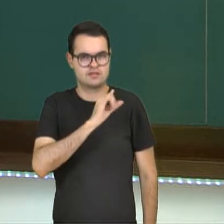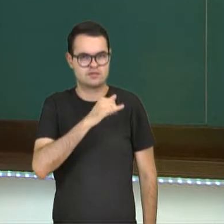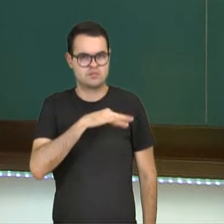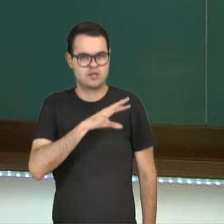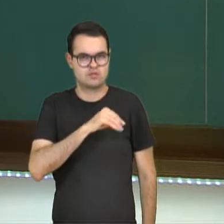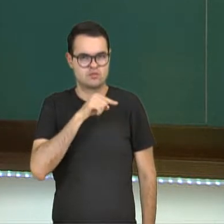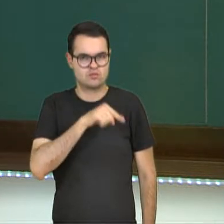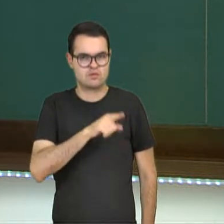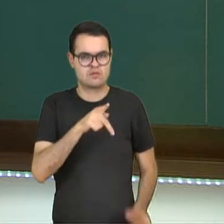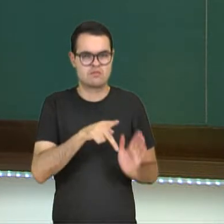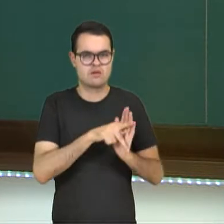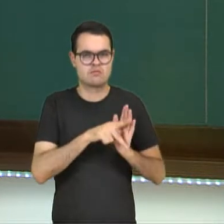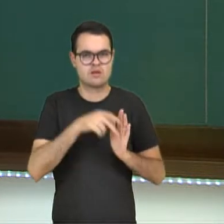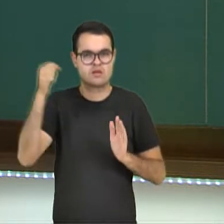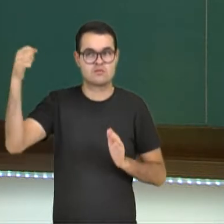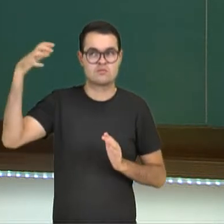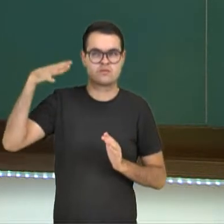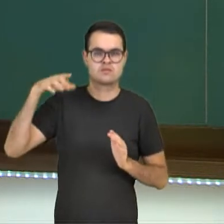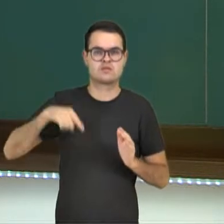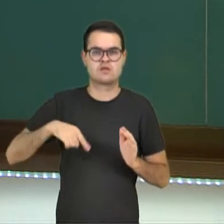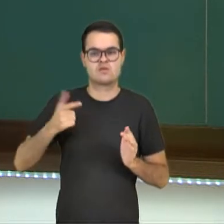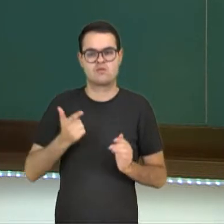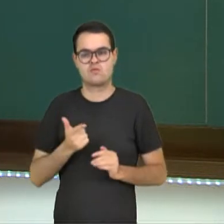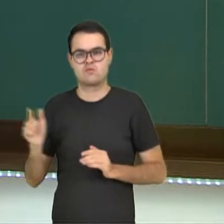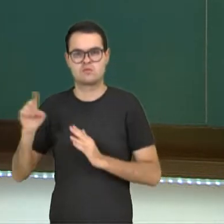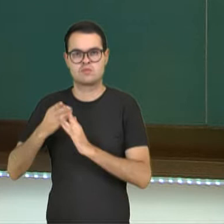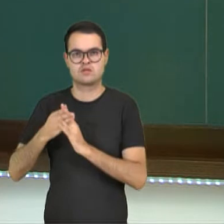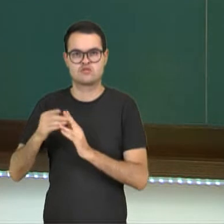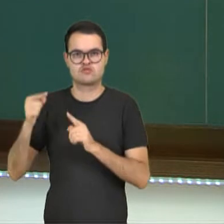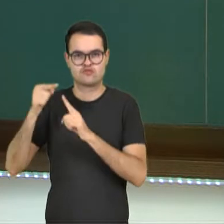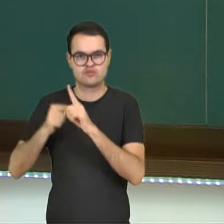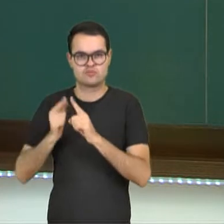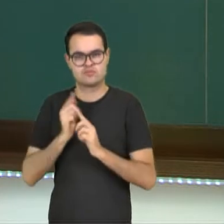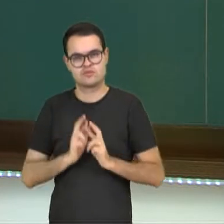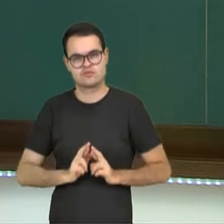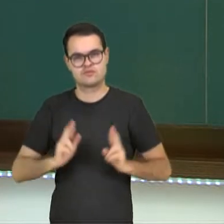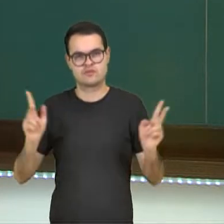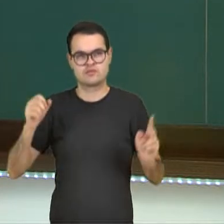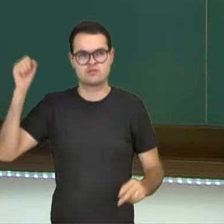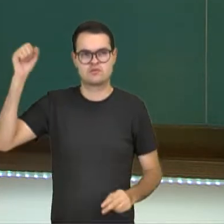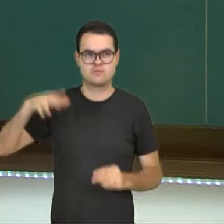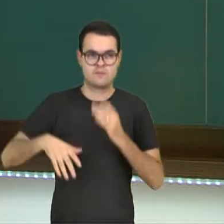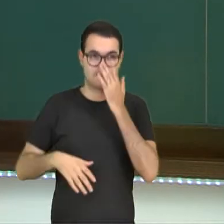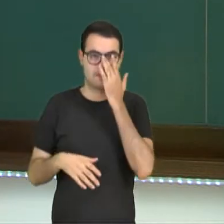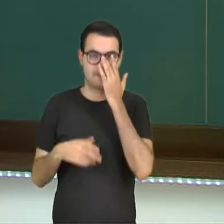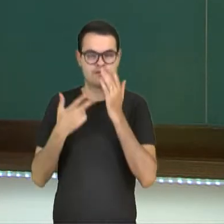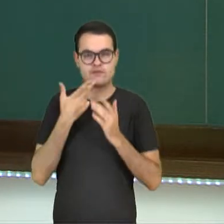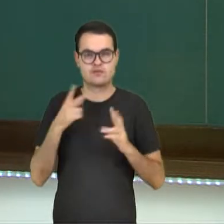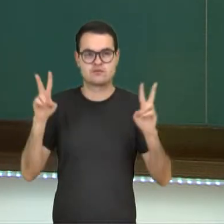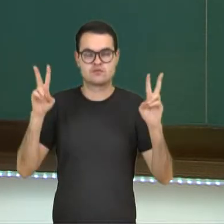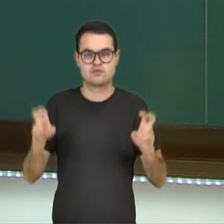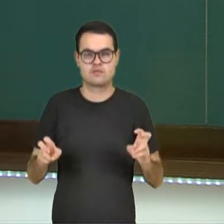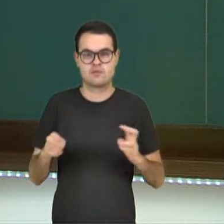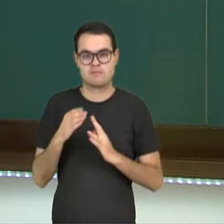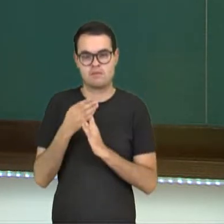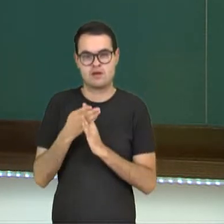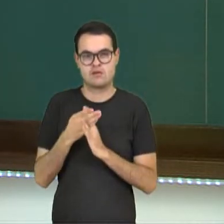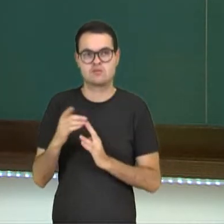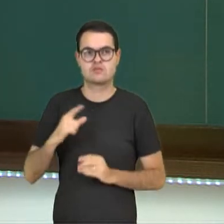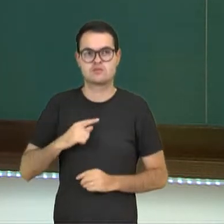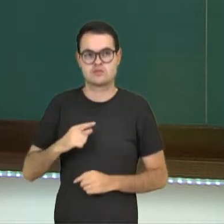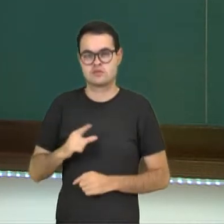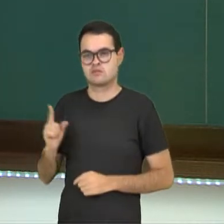Renascimento. Quando a gente chega no Barroco, é um outro tipo de iluminação. E, falando no Barroco propriamente dito, a gente